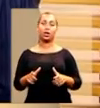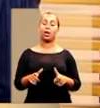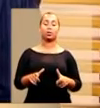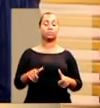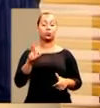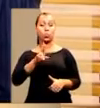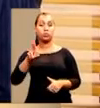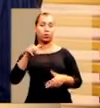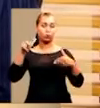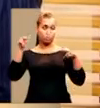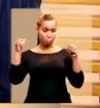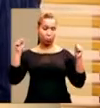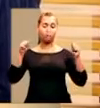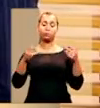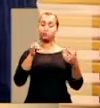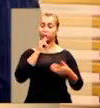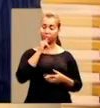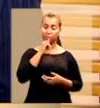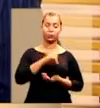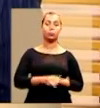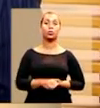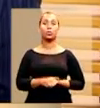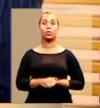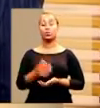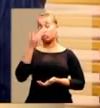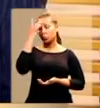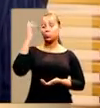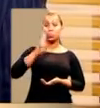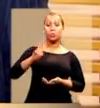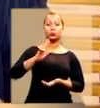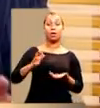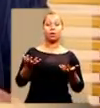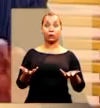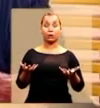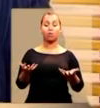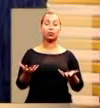lugares assim que nunca tínhamos usado antes. Por exemplo, já tem gente